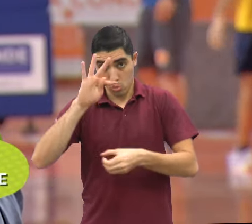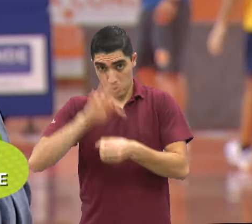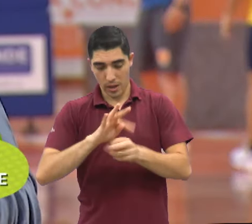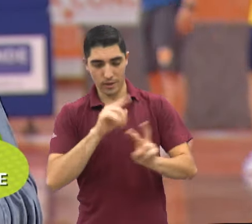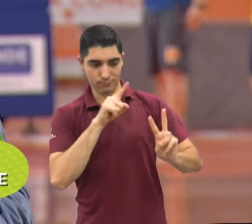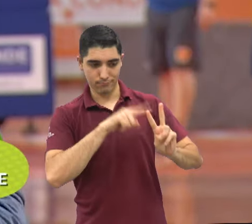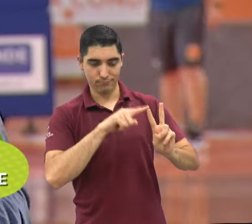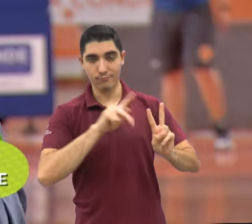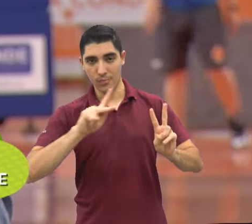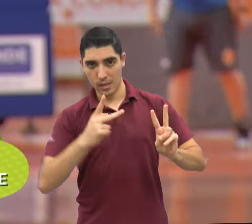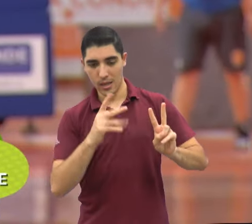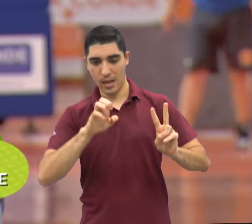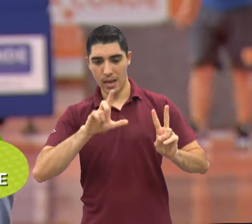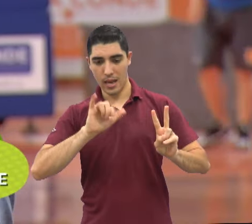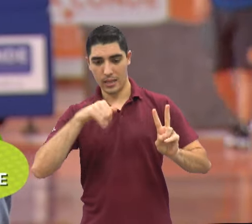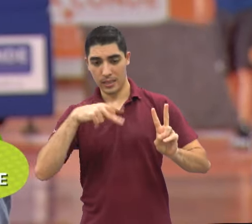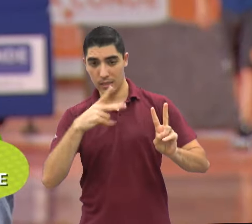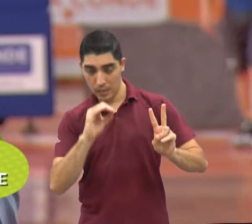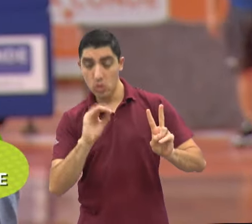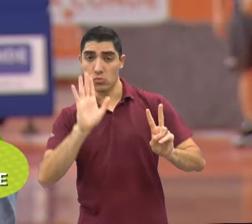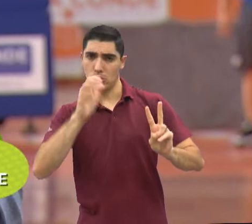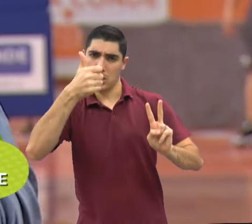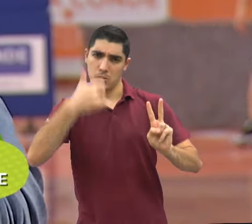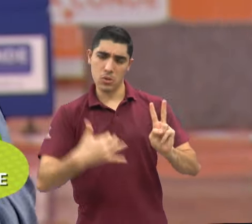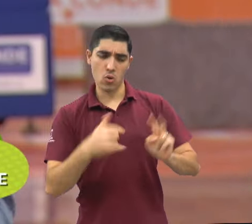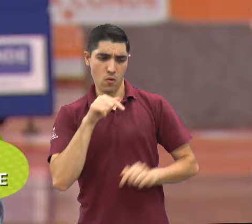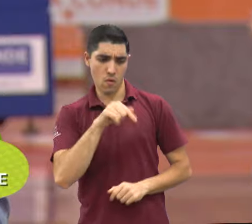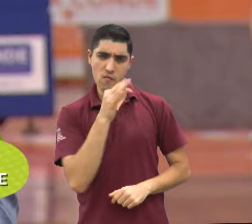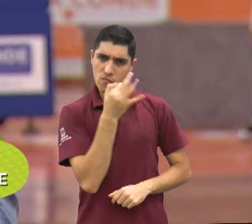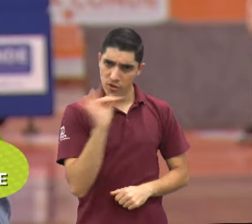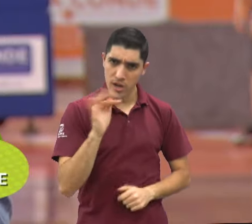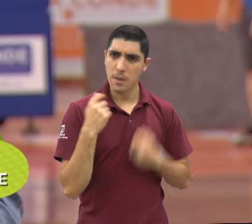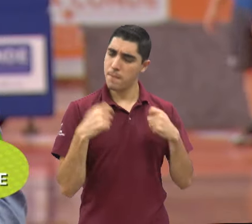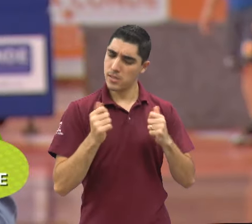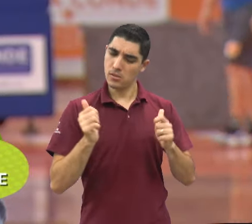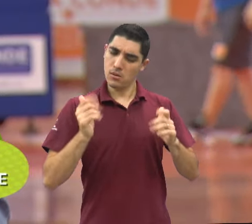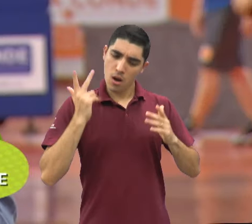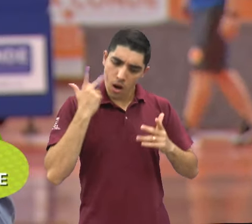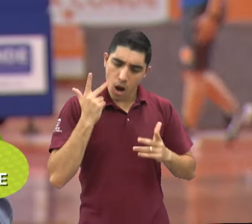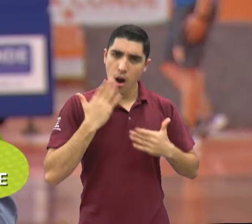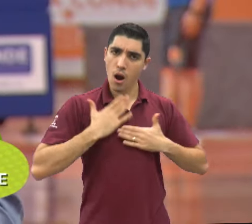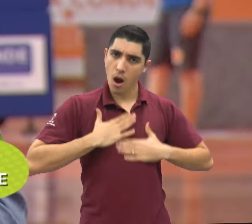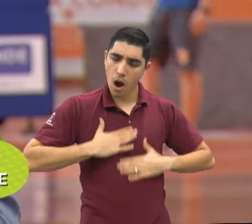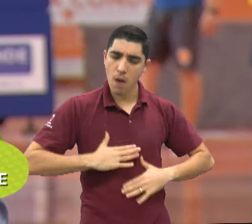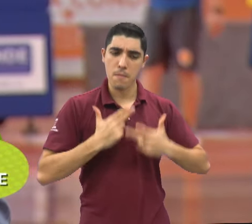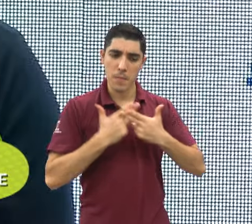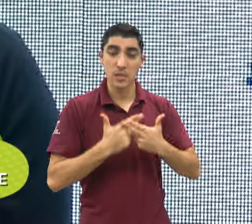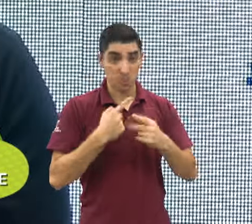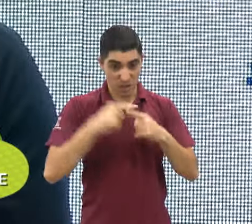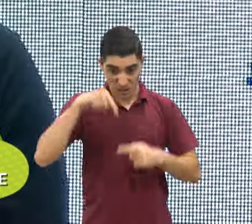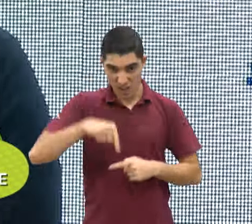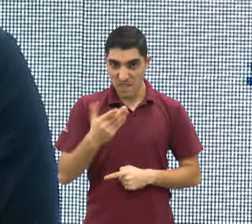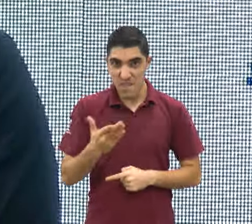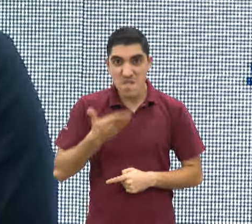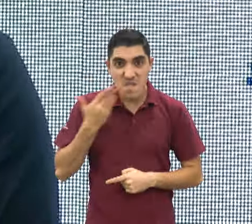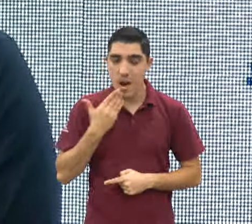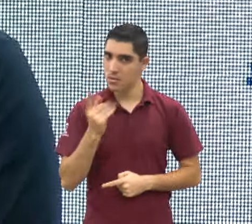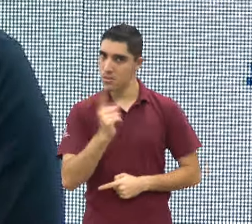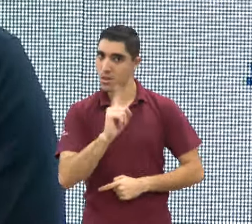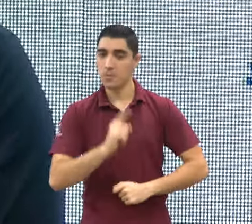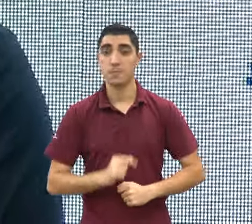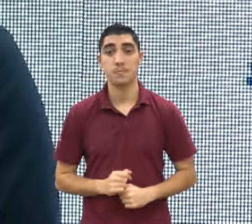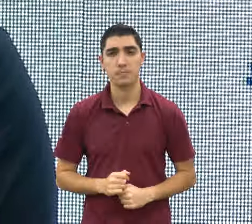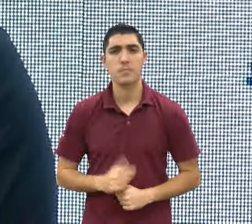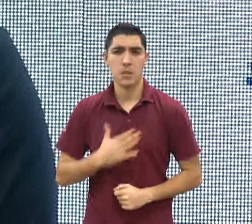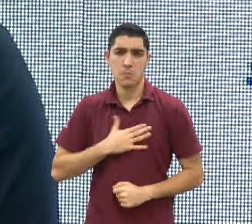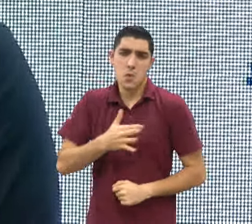também pediu pés no chão para o time de Franca e quer muita intensidade da equipe, porque sabe que não vai ter vida fácil hoje. Então eu acredito que tem tudo para